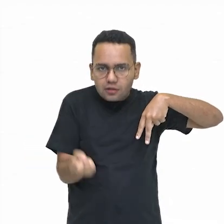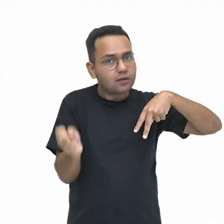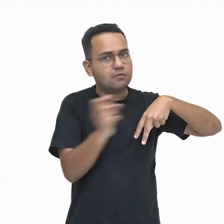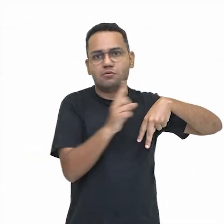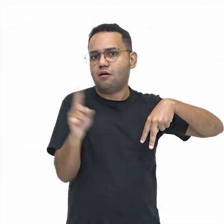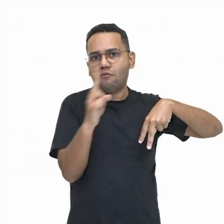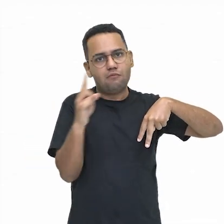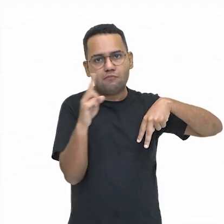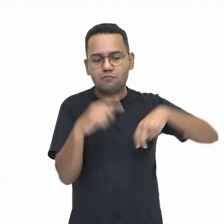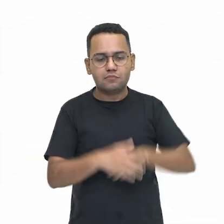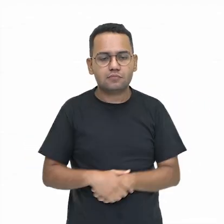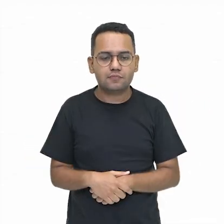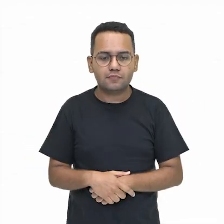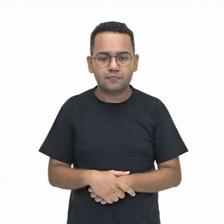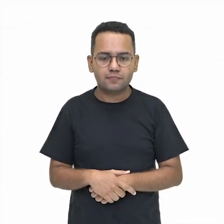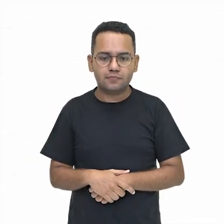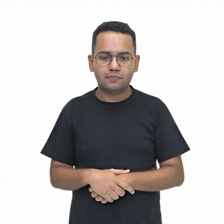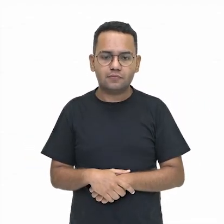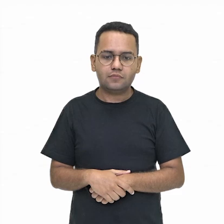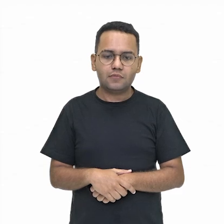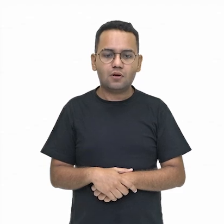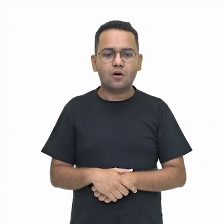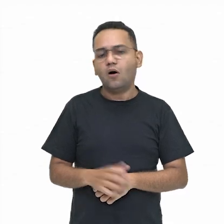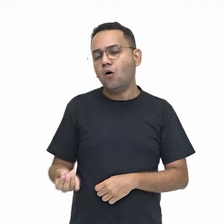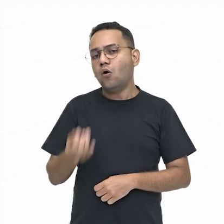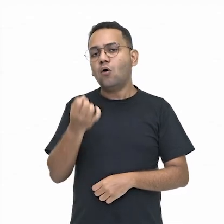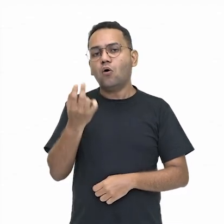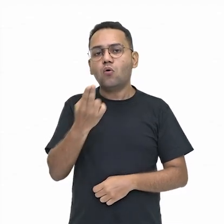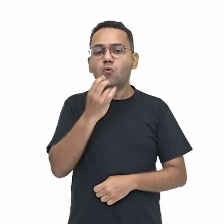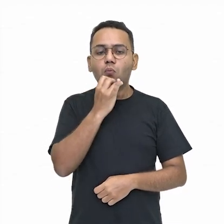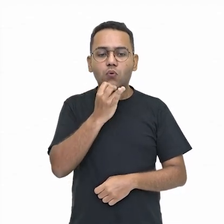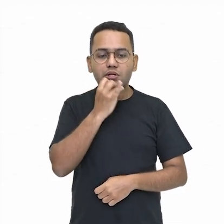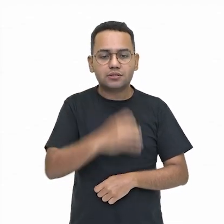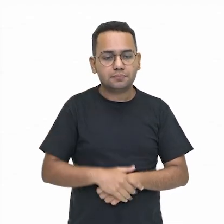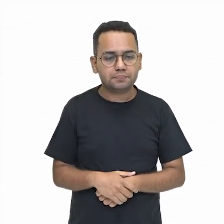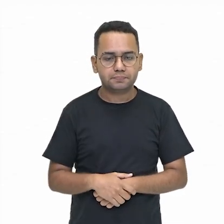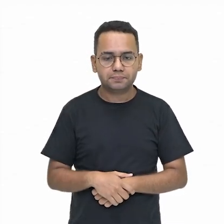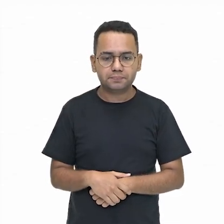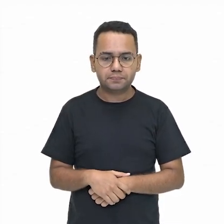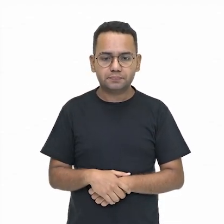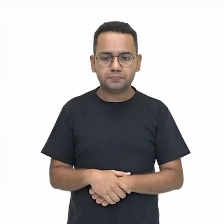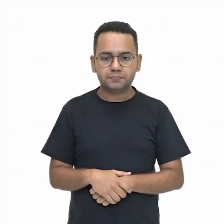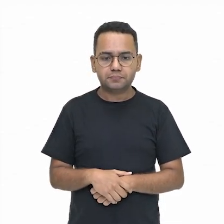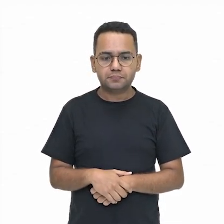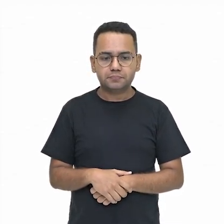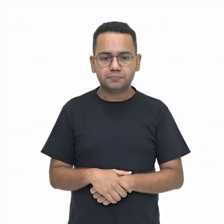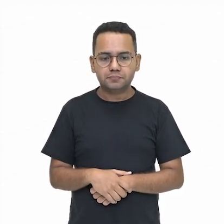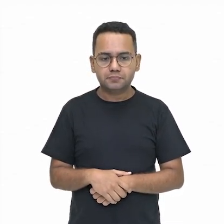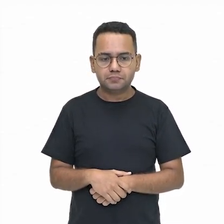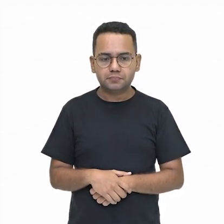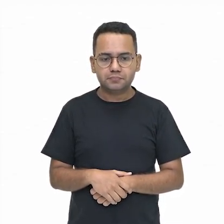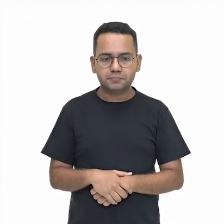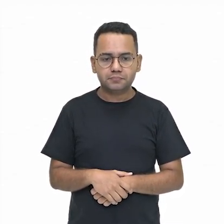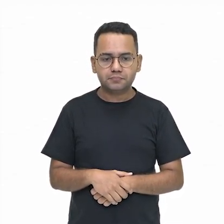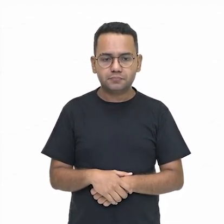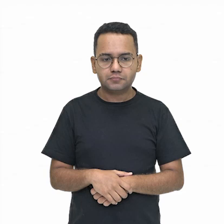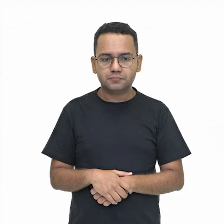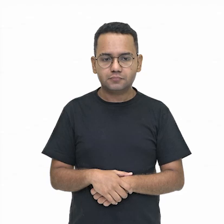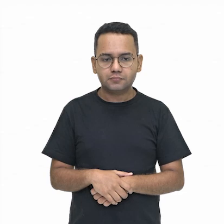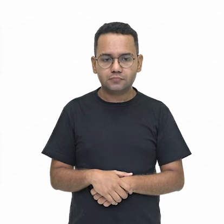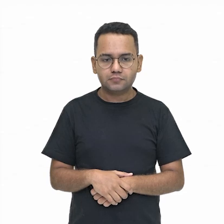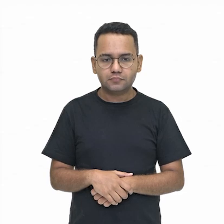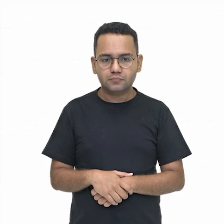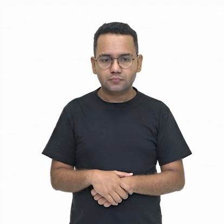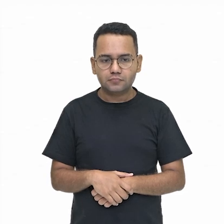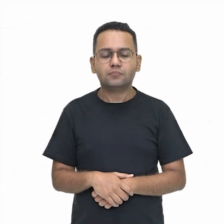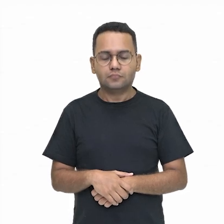Entra em contato com o solo dentro da zona proibida de posse da bola. Ou deixa a bola cair no ato de um